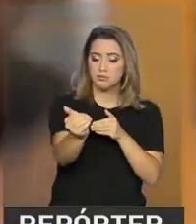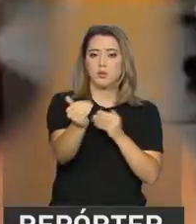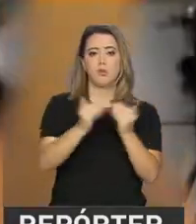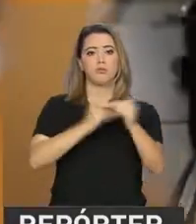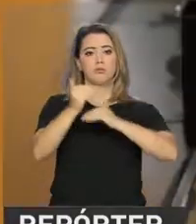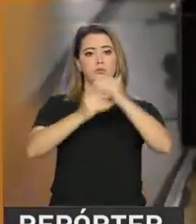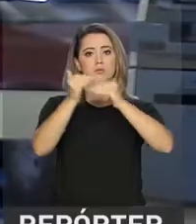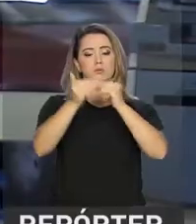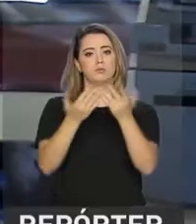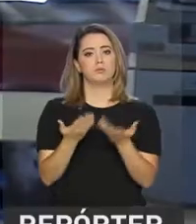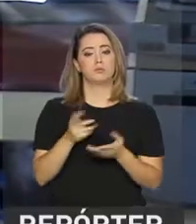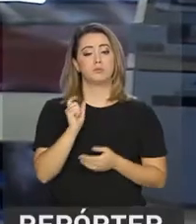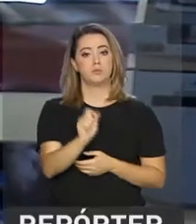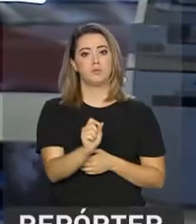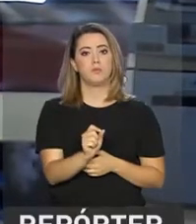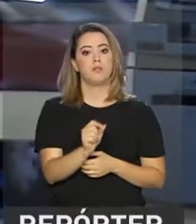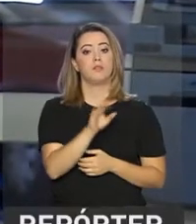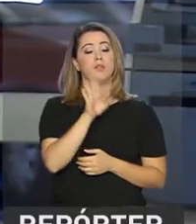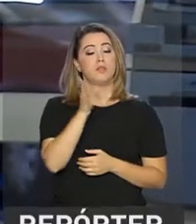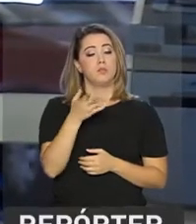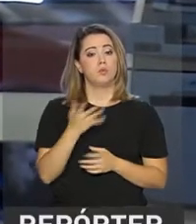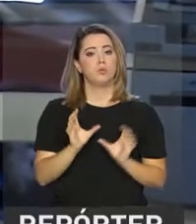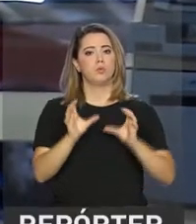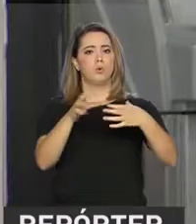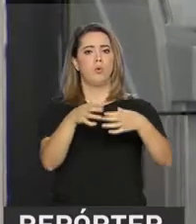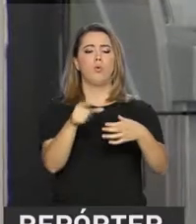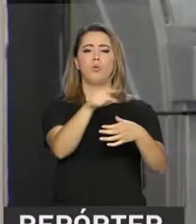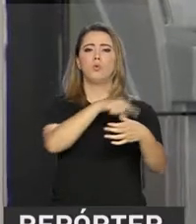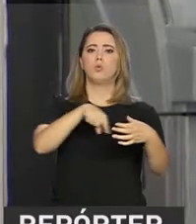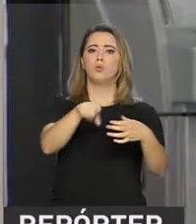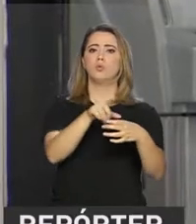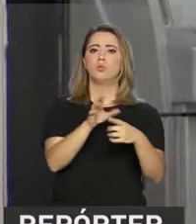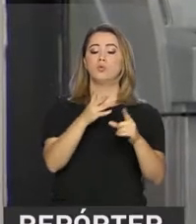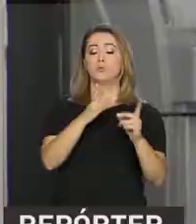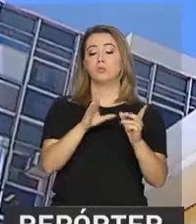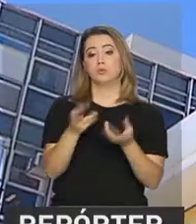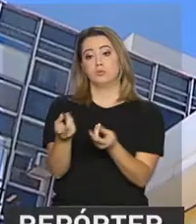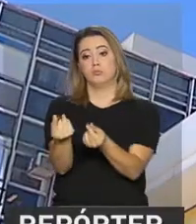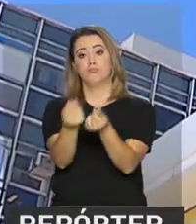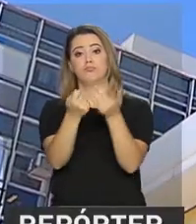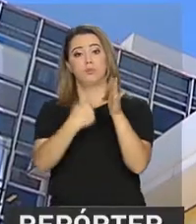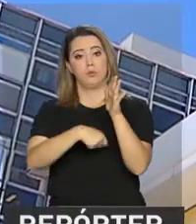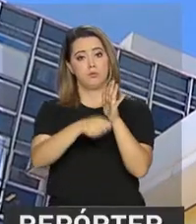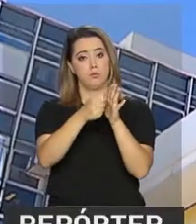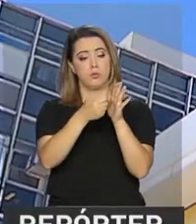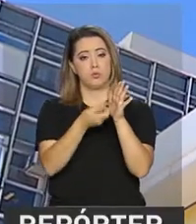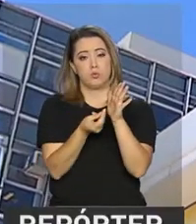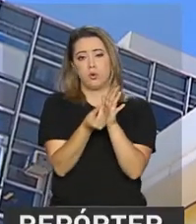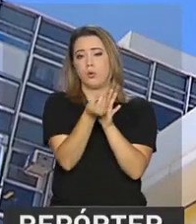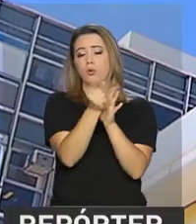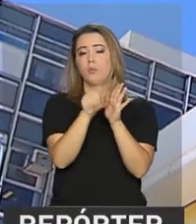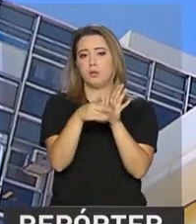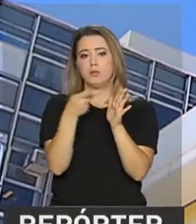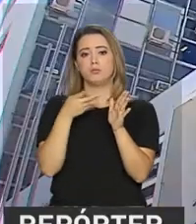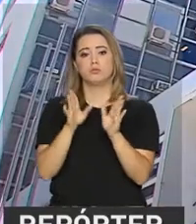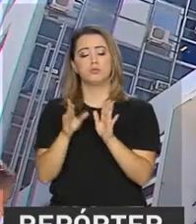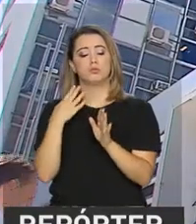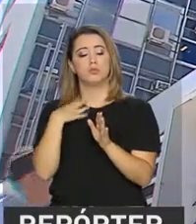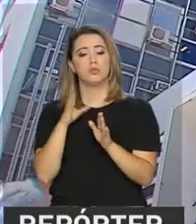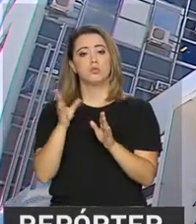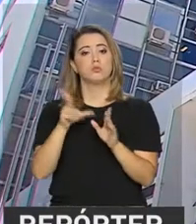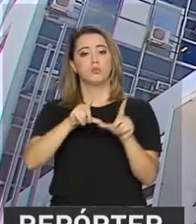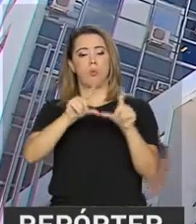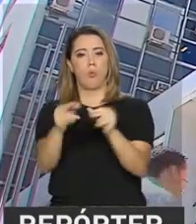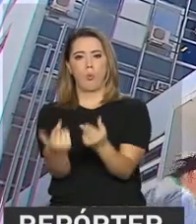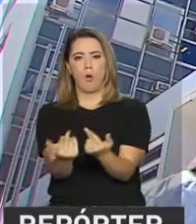do país instituições financeiras já têm refletido a decisão o banco do brasil anunciou nesta semana a